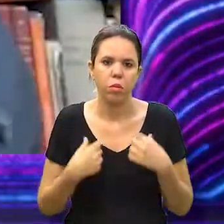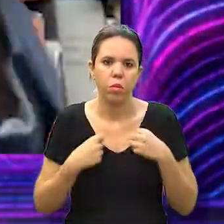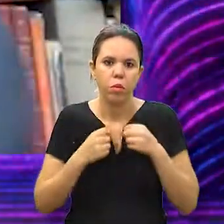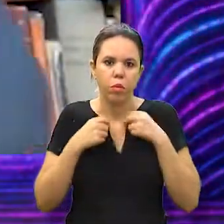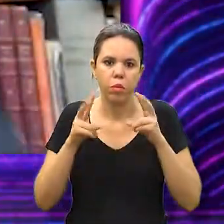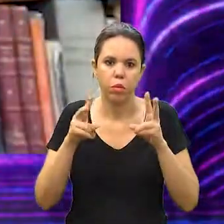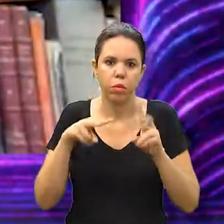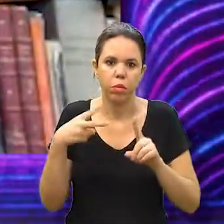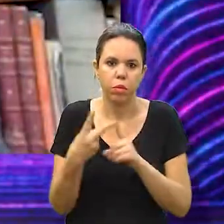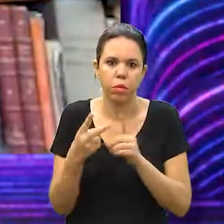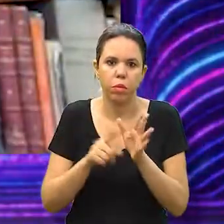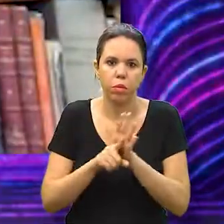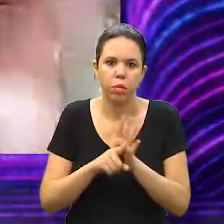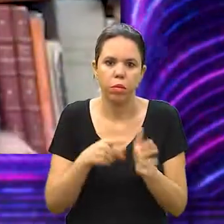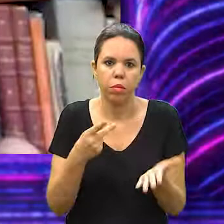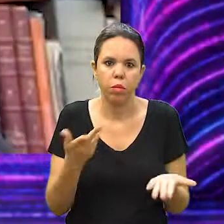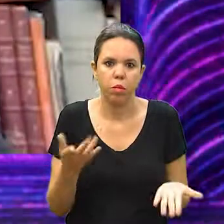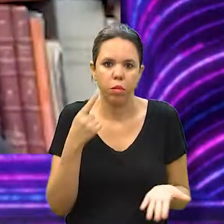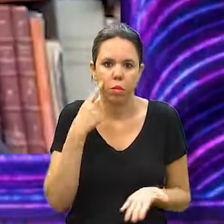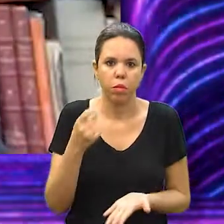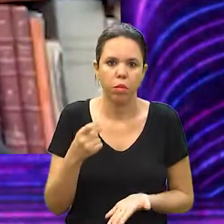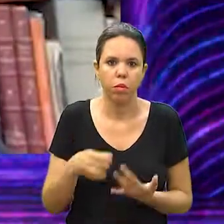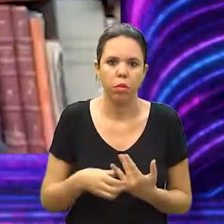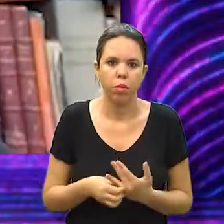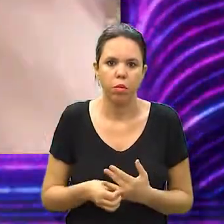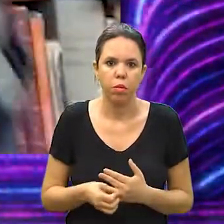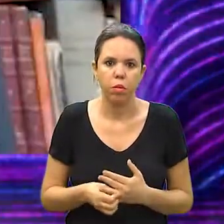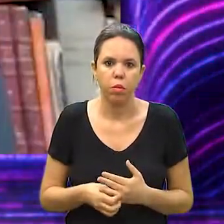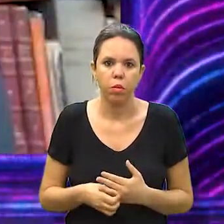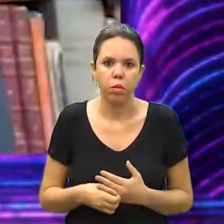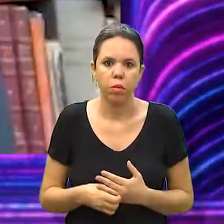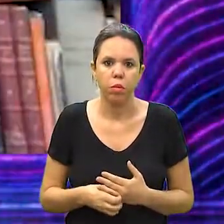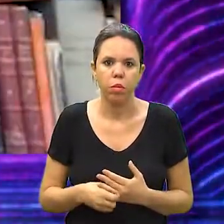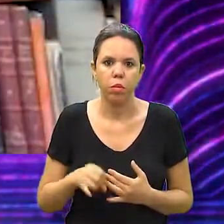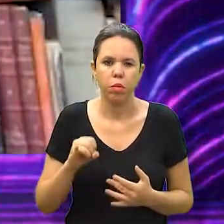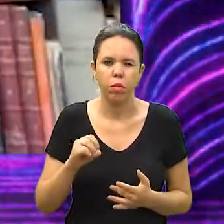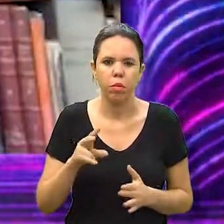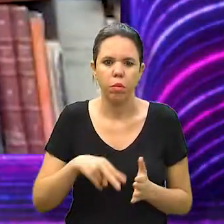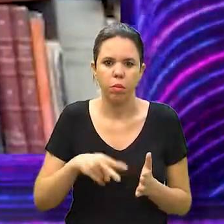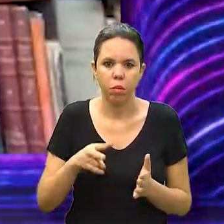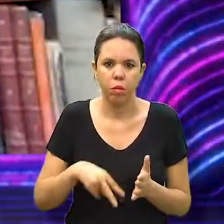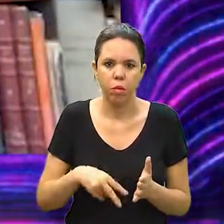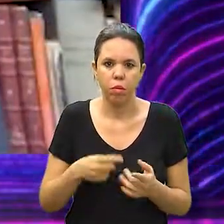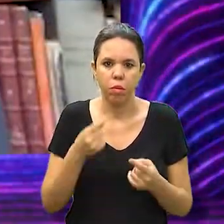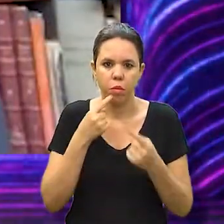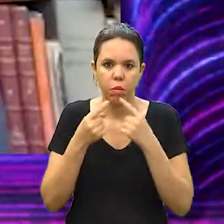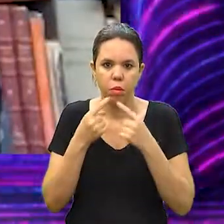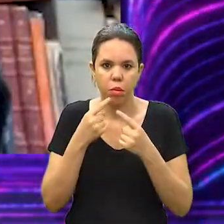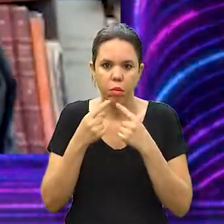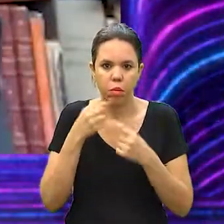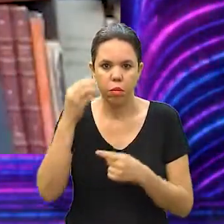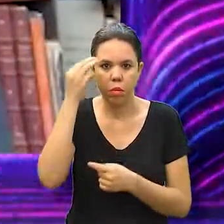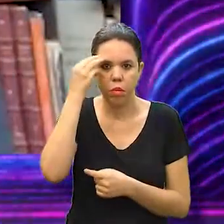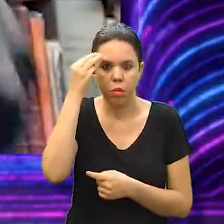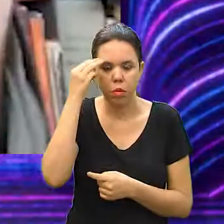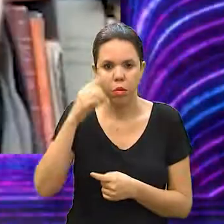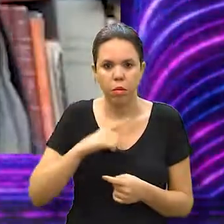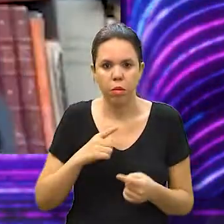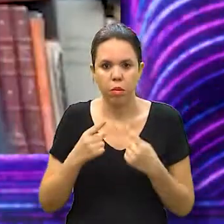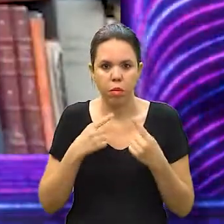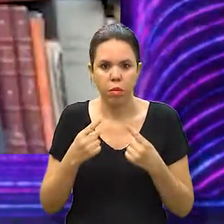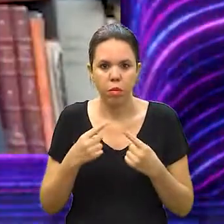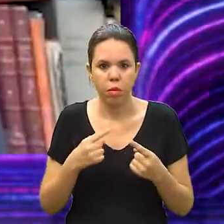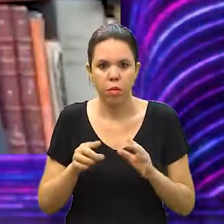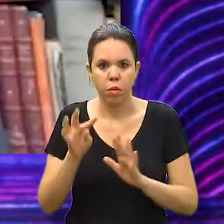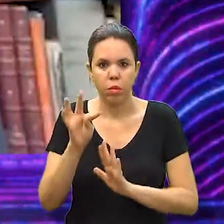esses aspectos levantados por ele. E isso é interessante, quer dizer, é como se o leitor, isso é um diálogo mental, tem um diálogo